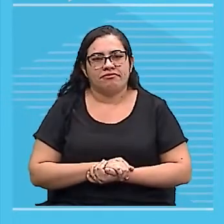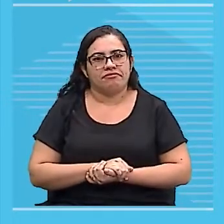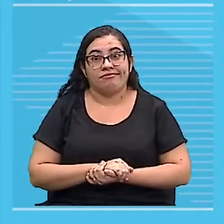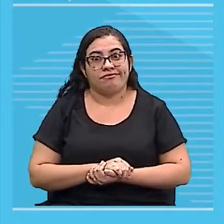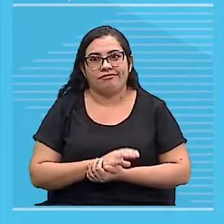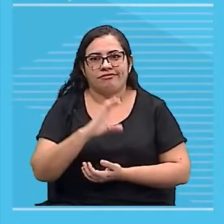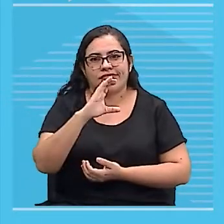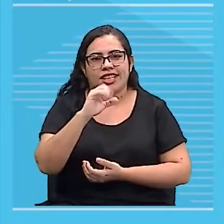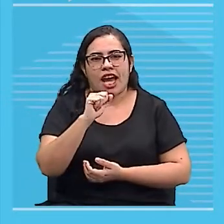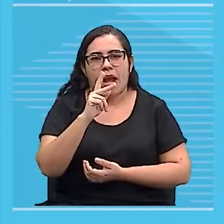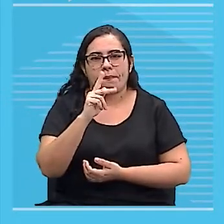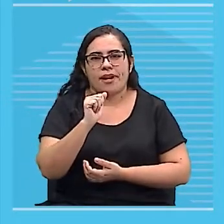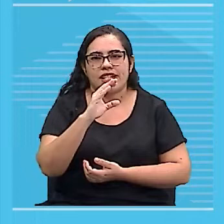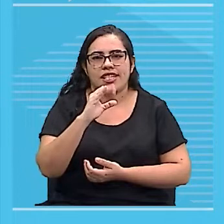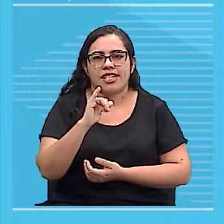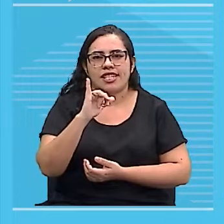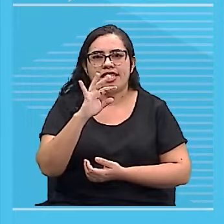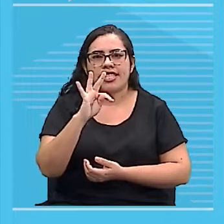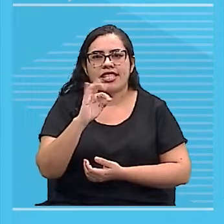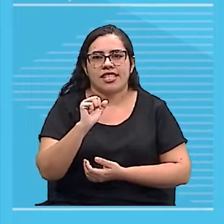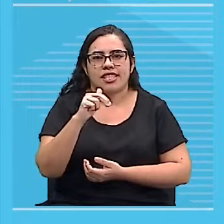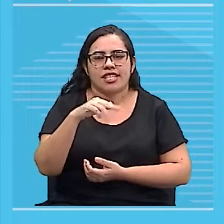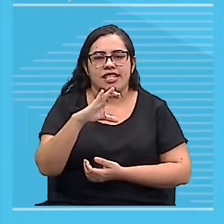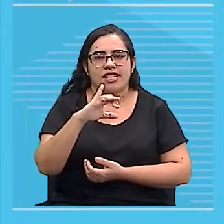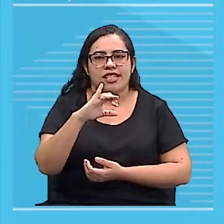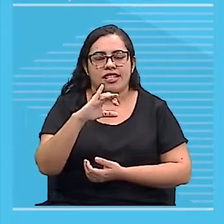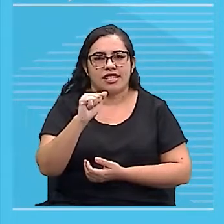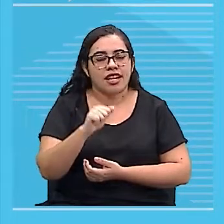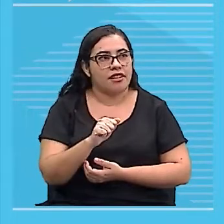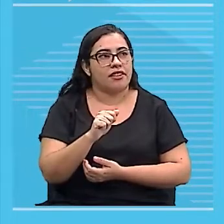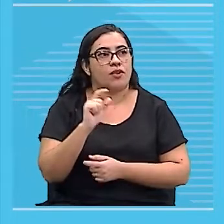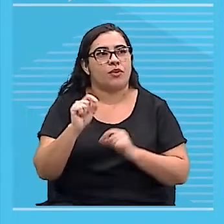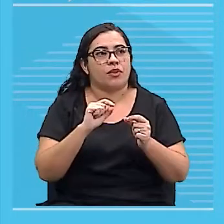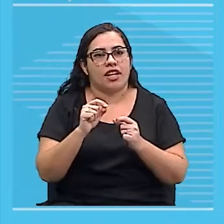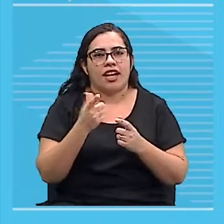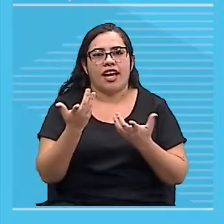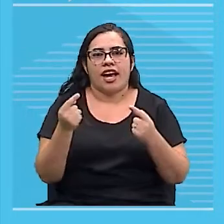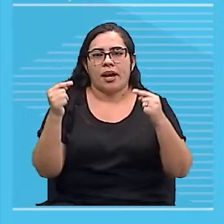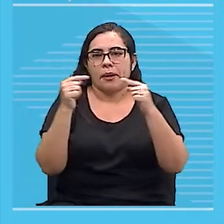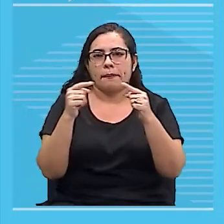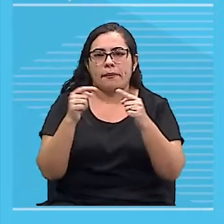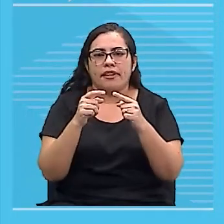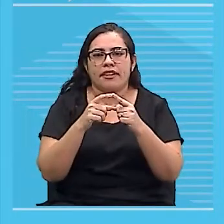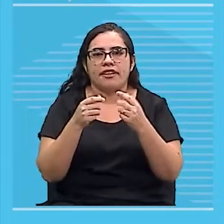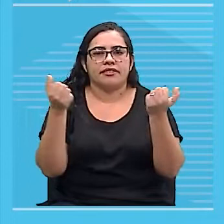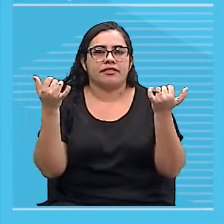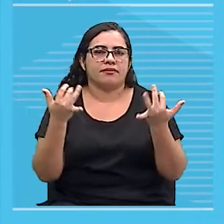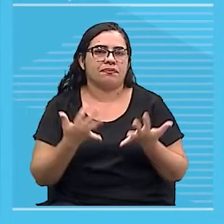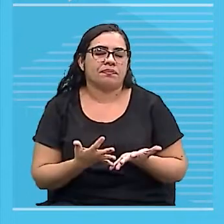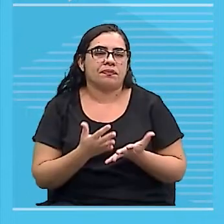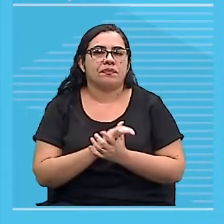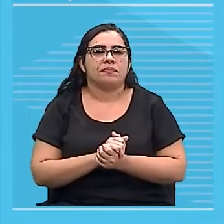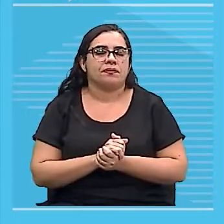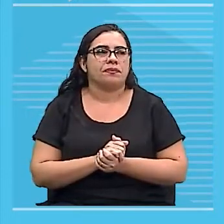capacitância é exatamente a grandeza que diz